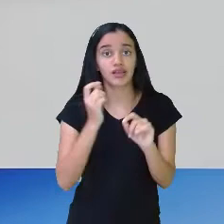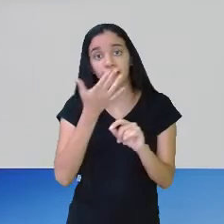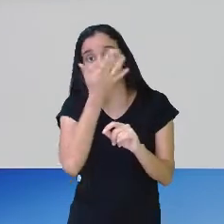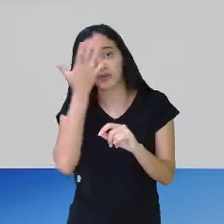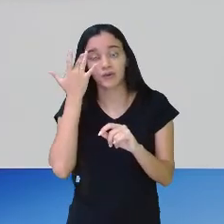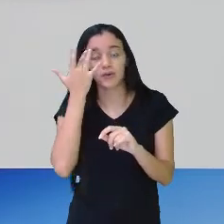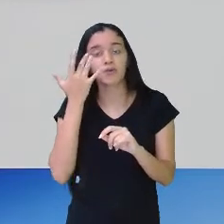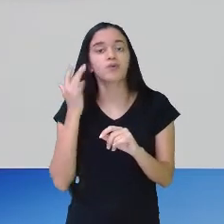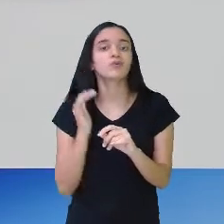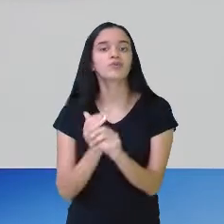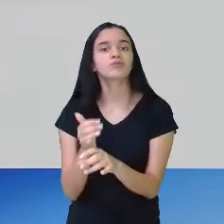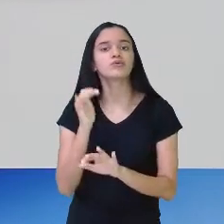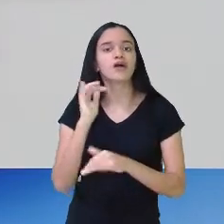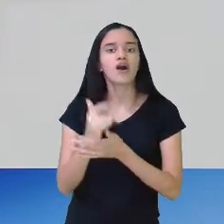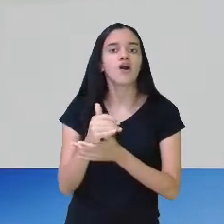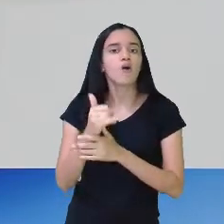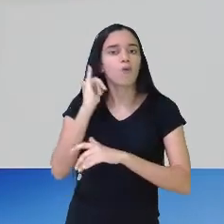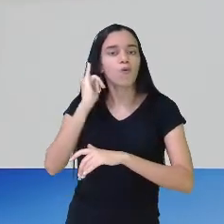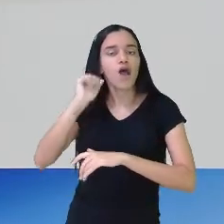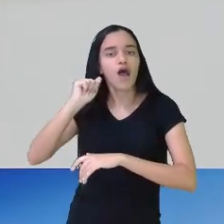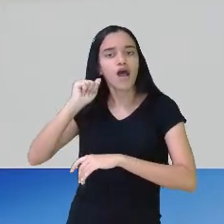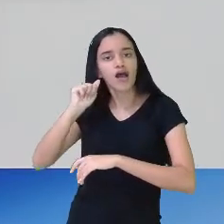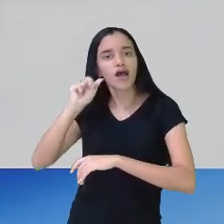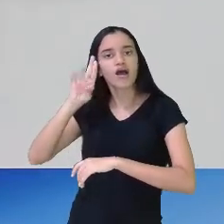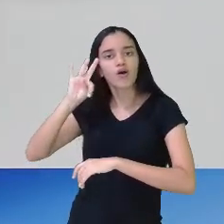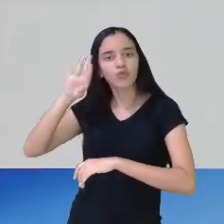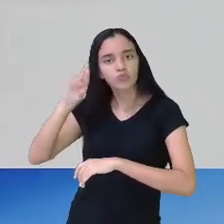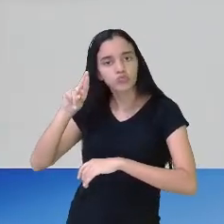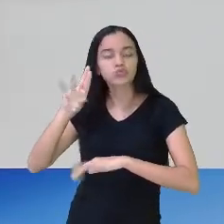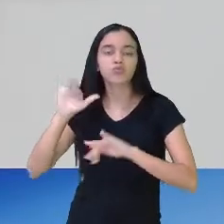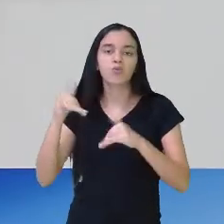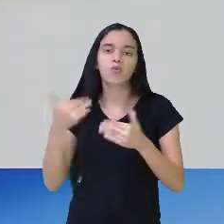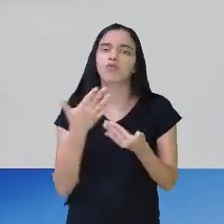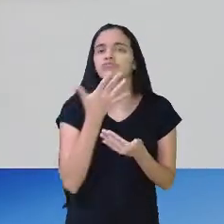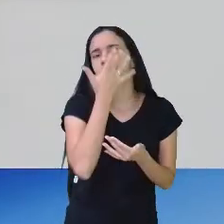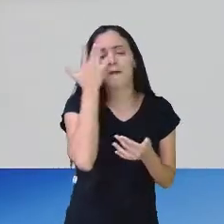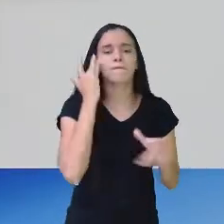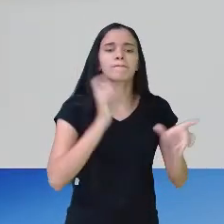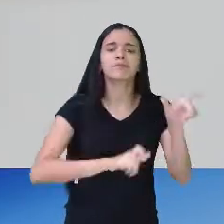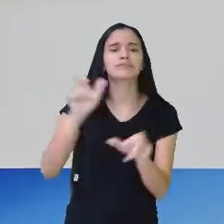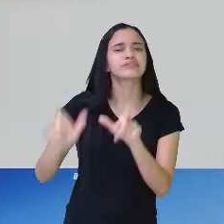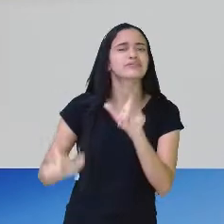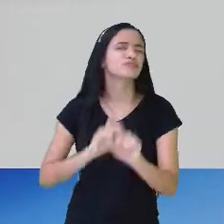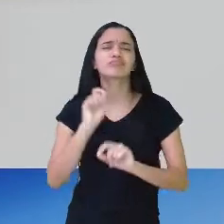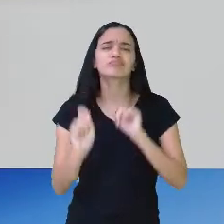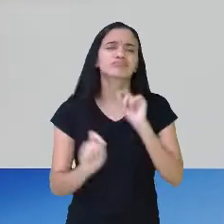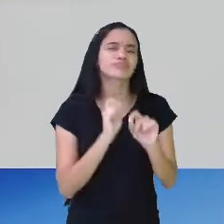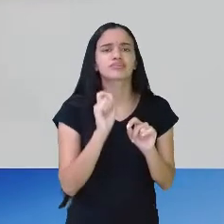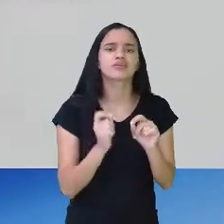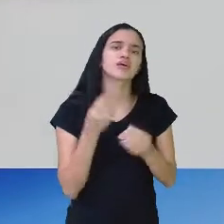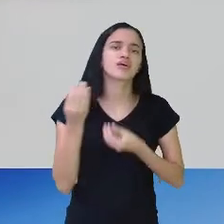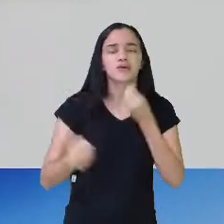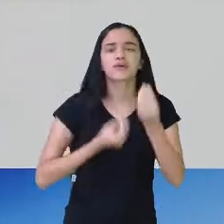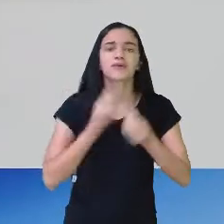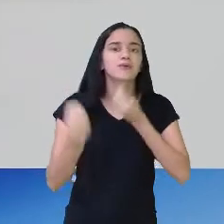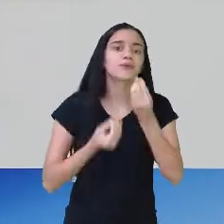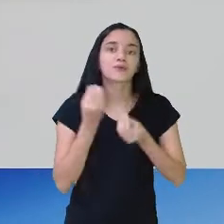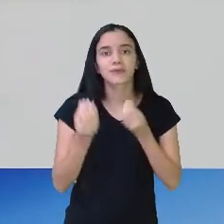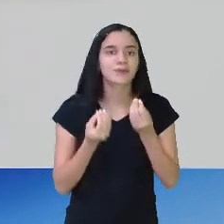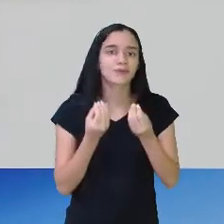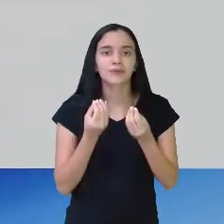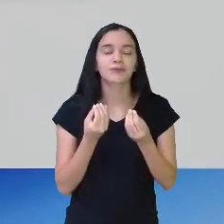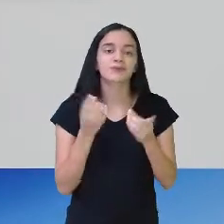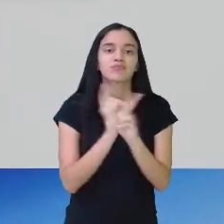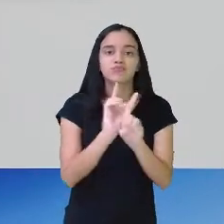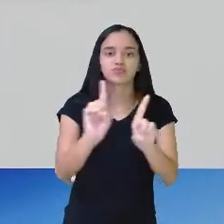deu. A gente não sabe quem são essas pessoas, que amor é esse, como foram esses